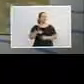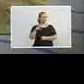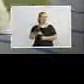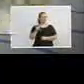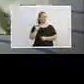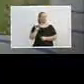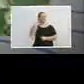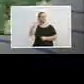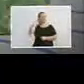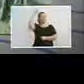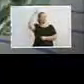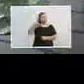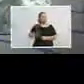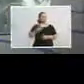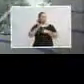O dia inteiro aqui?